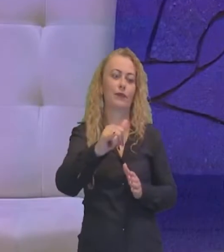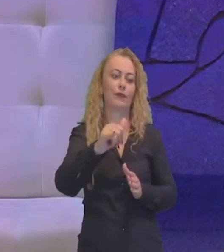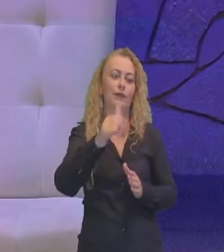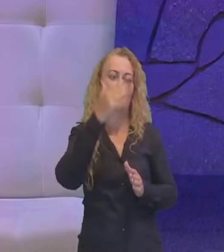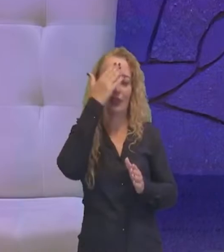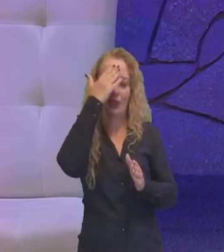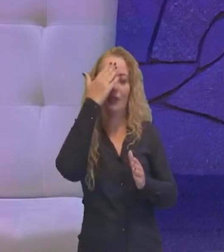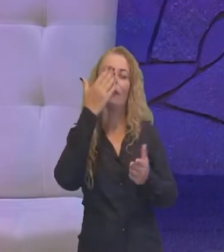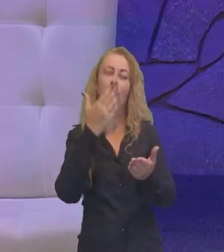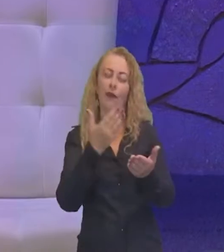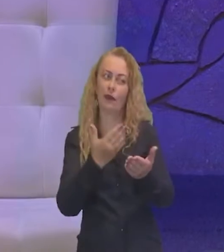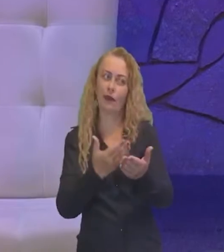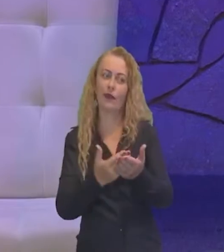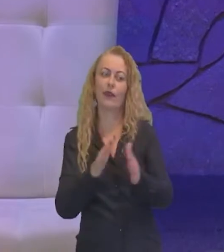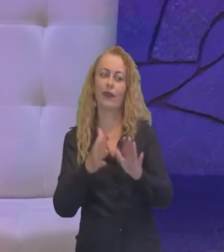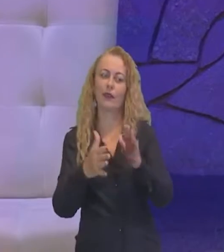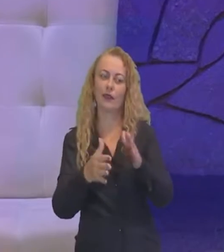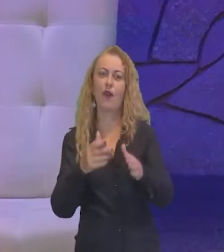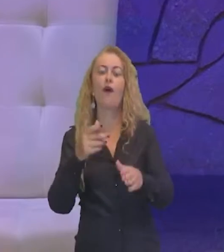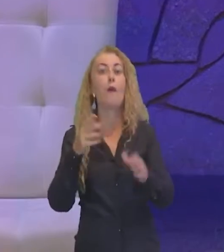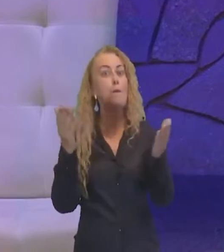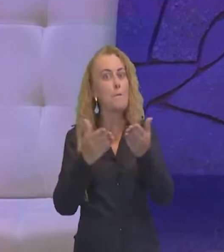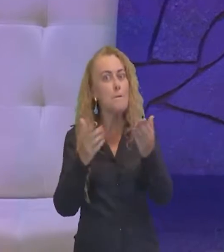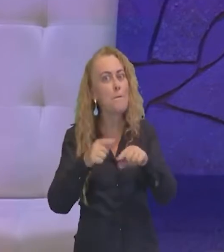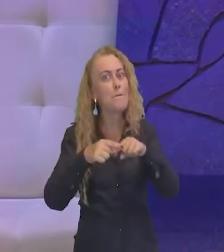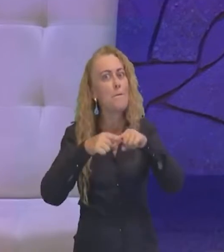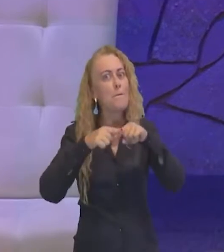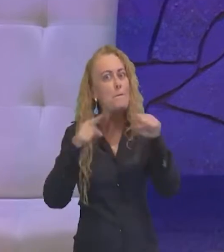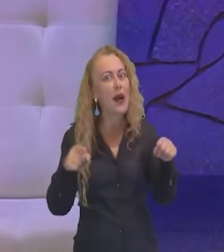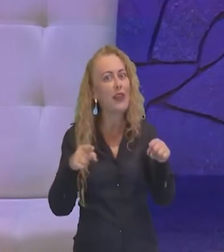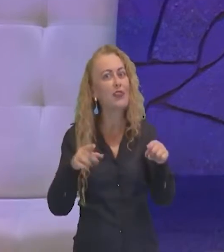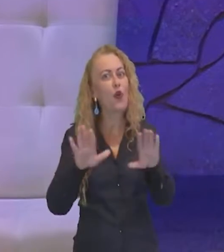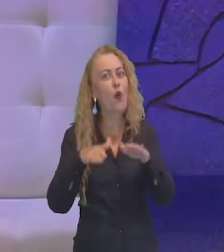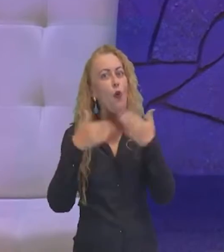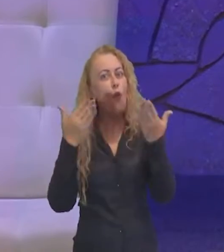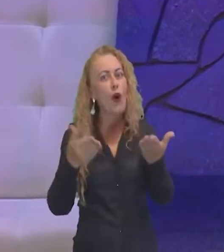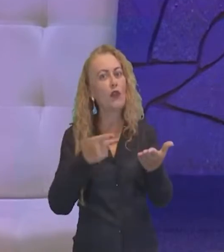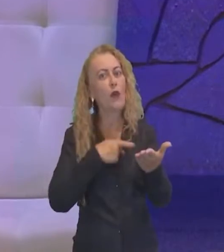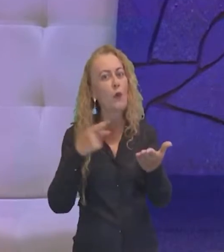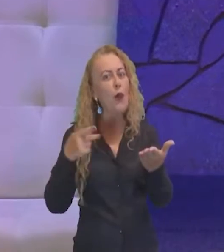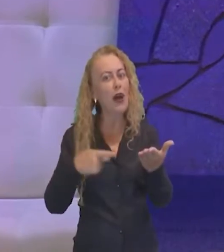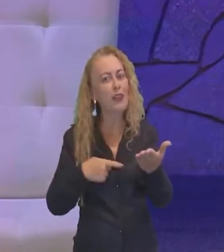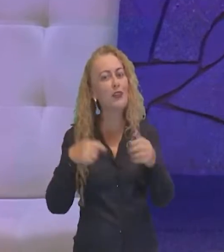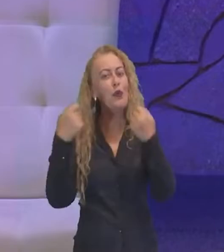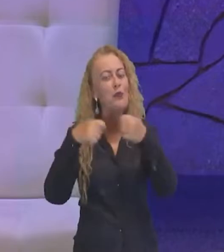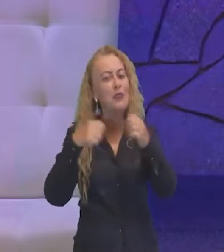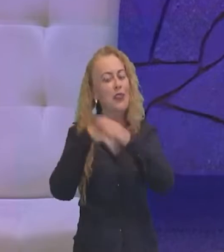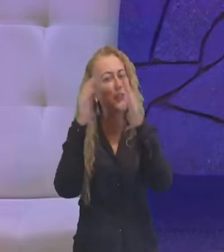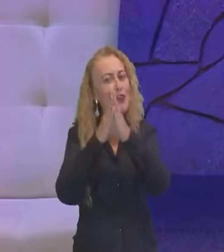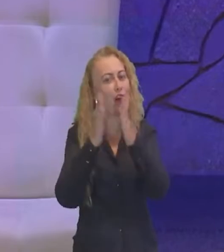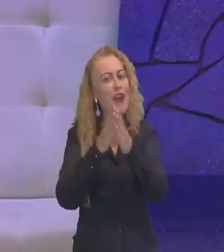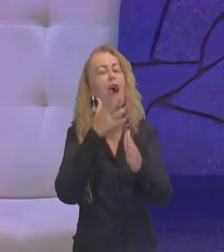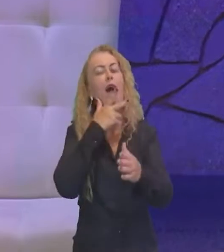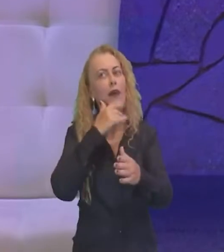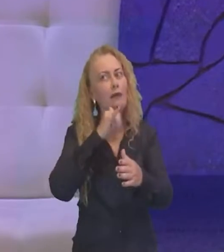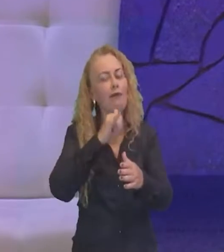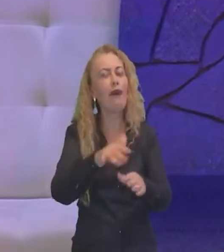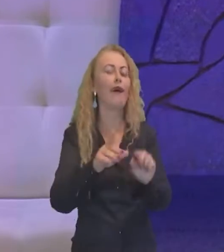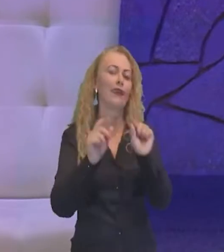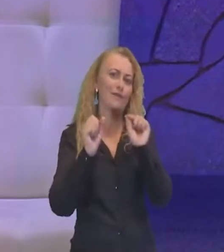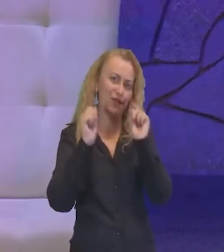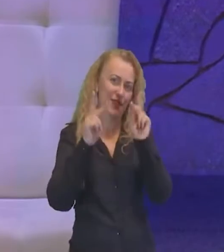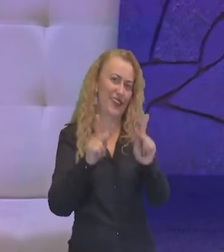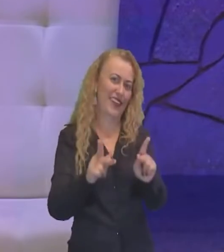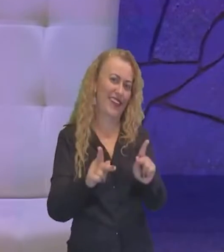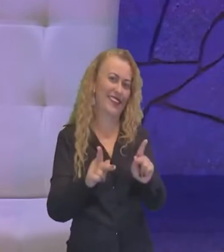irmãozinho incrédulo? A sua hora vai chegar. E quando ela chegar, liga para mim, eu vou lá te visitar, eu vou pedir a Deus para curar